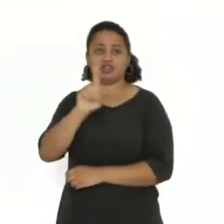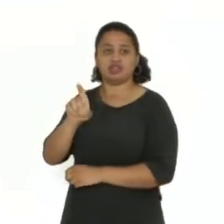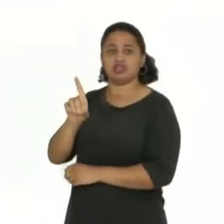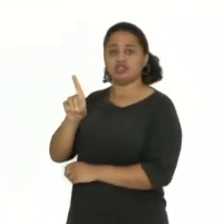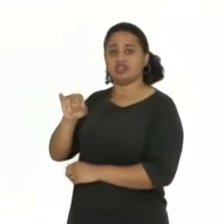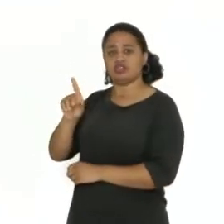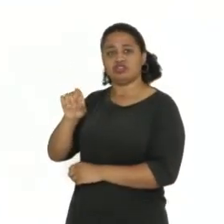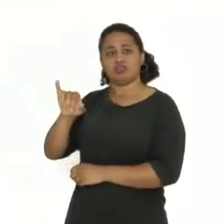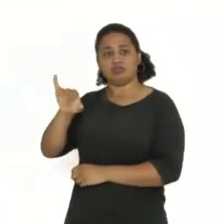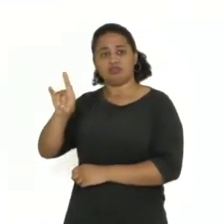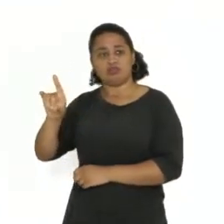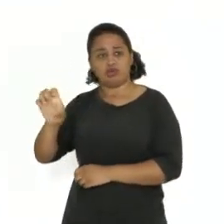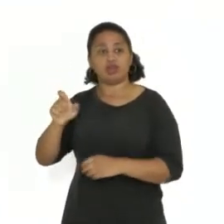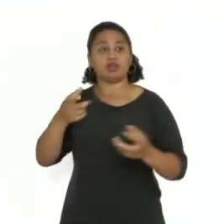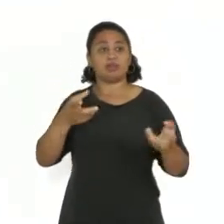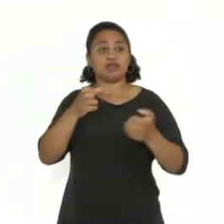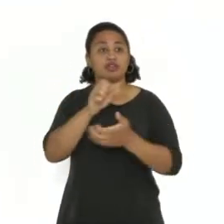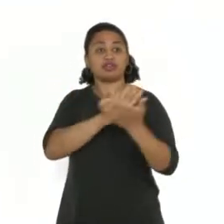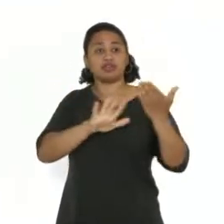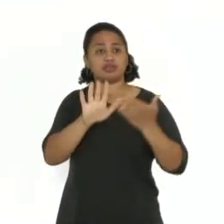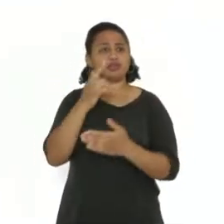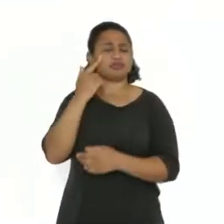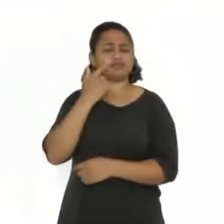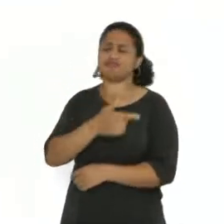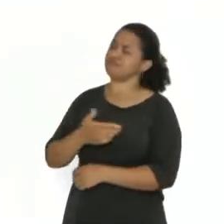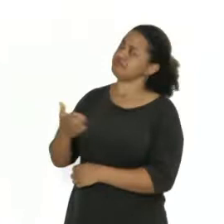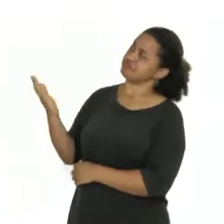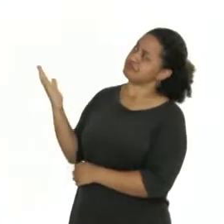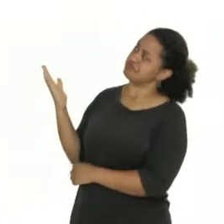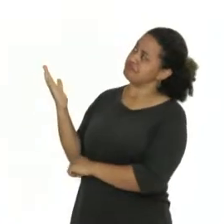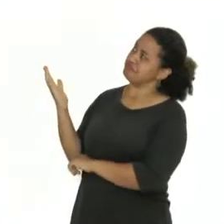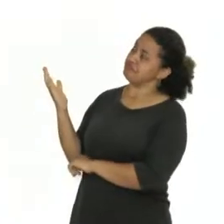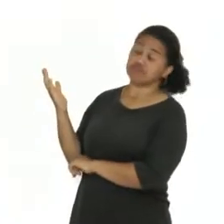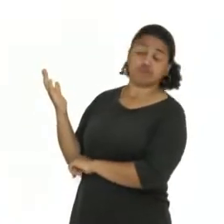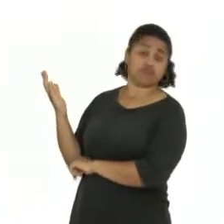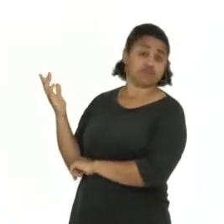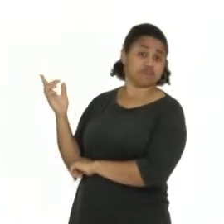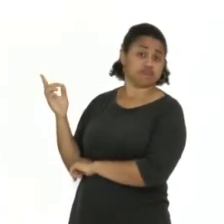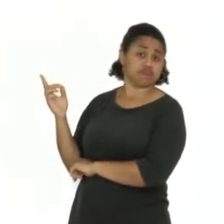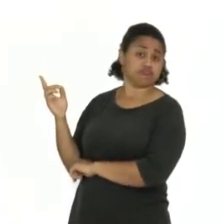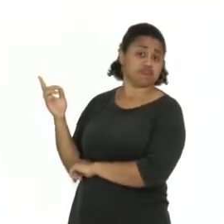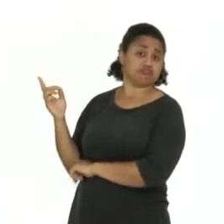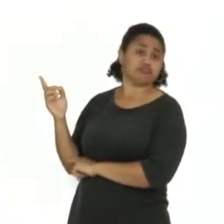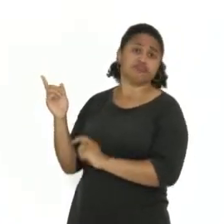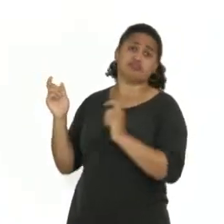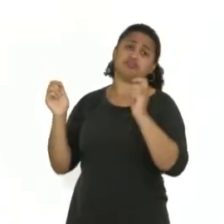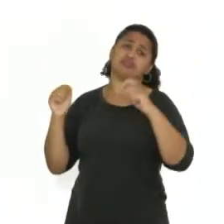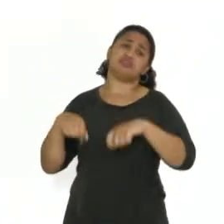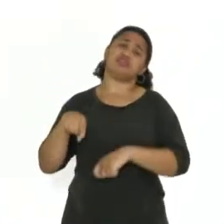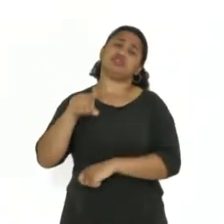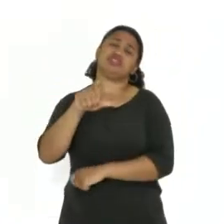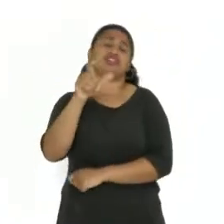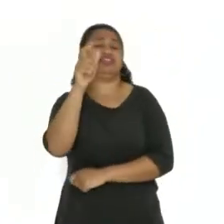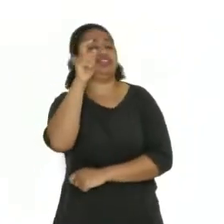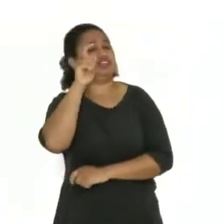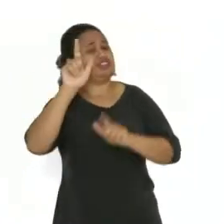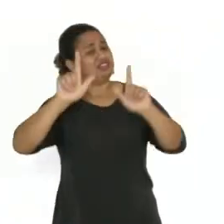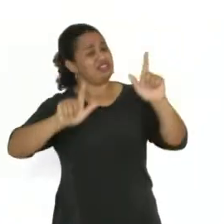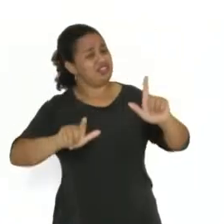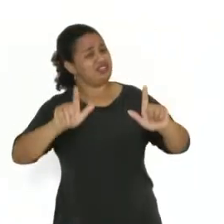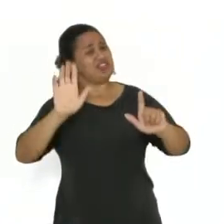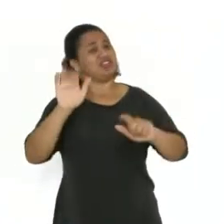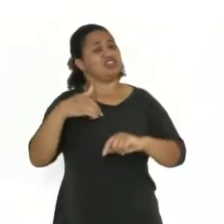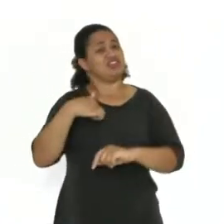Vamos observar essa imagem. Provavelmente você aí que assiste TV já deve ter visto